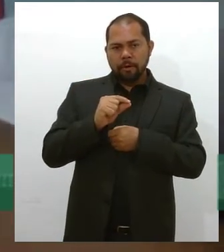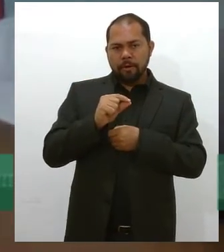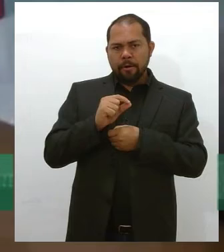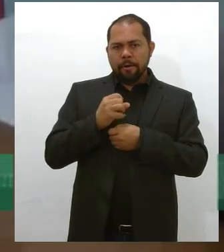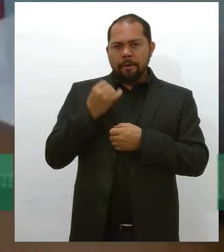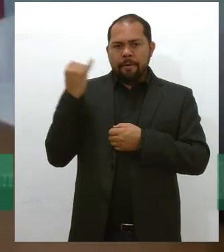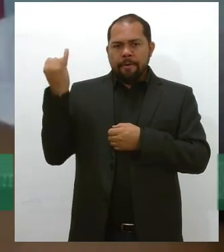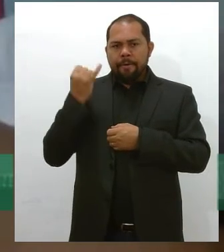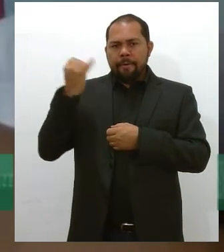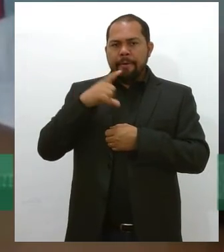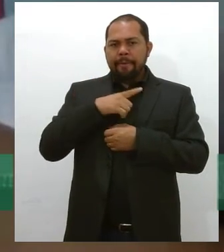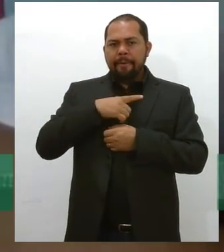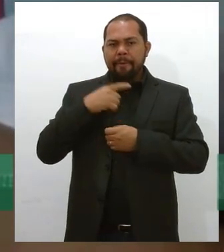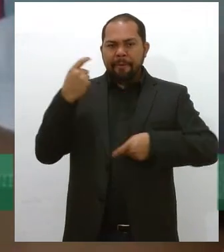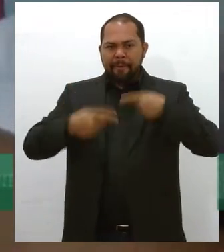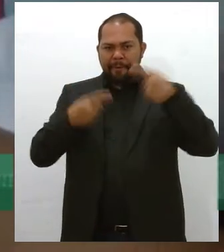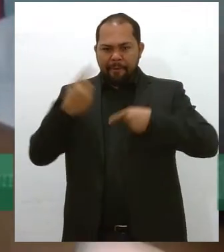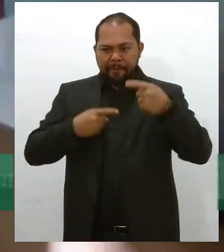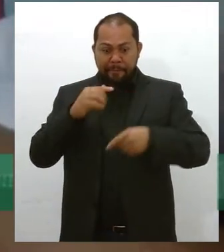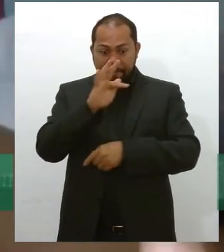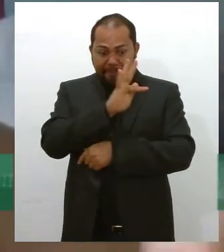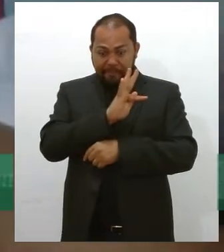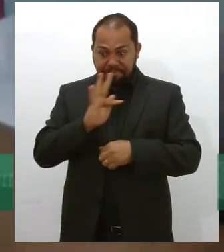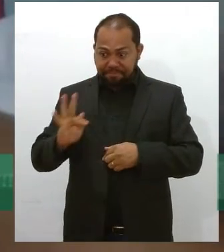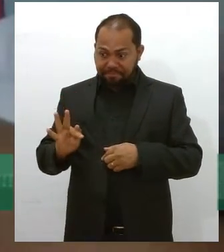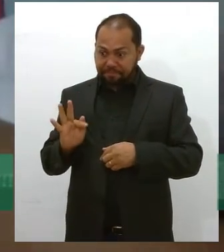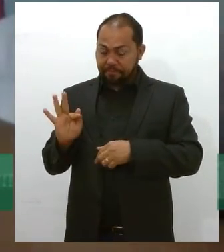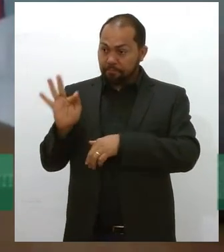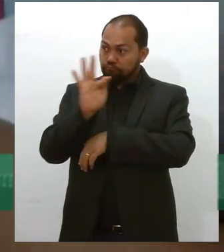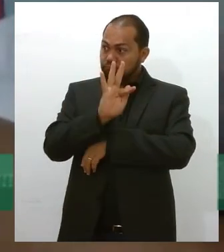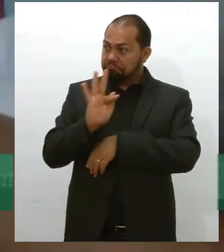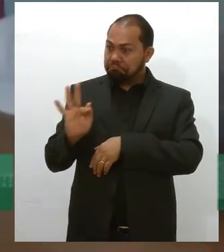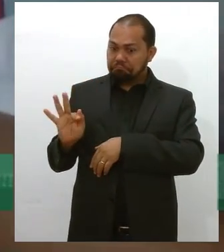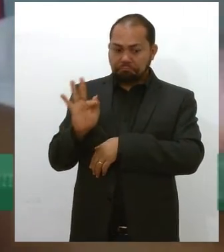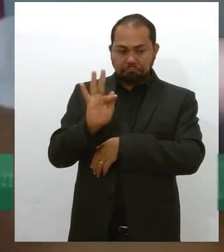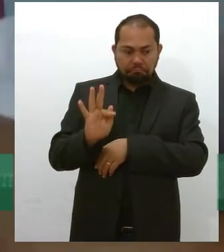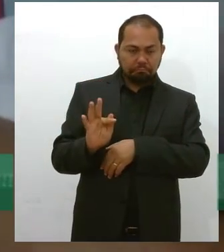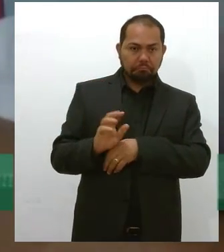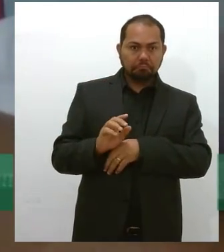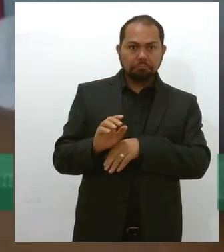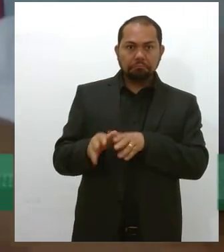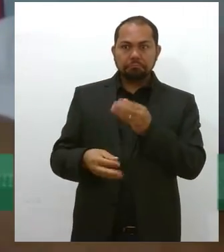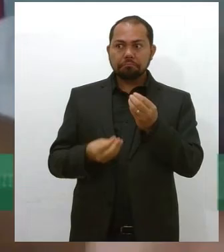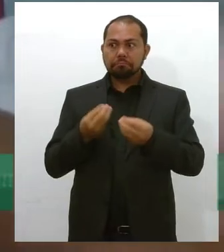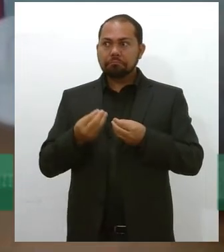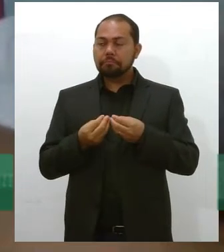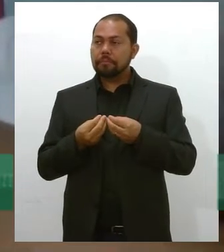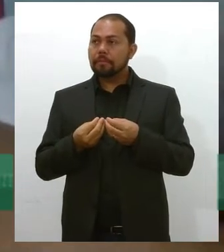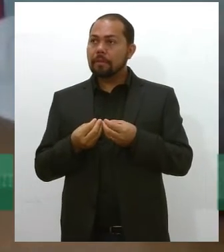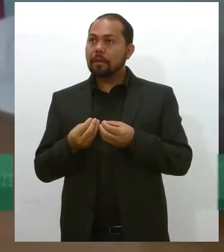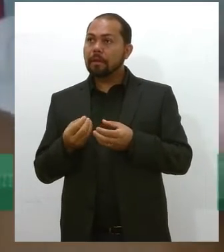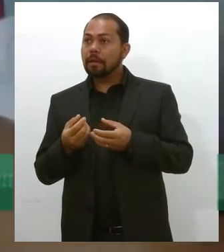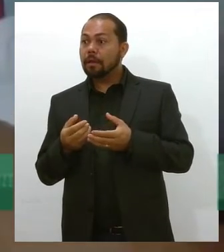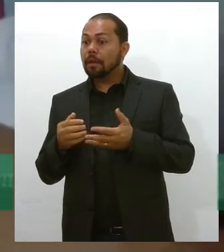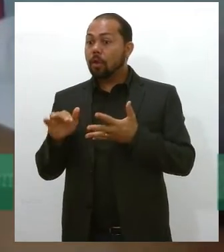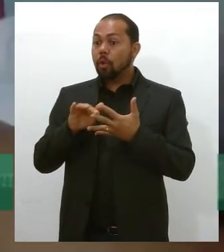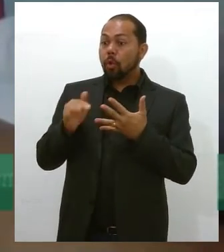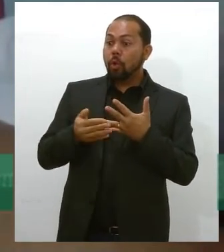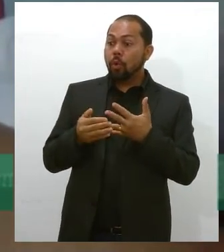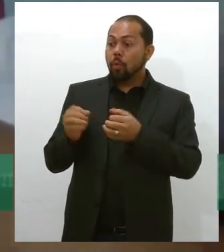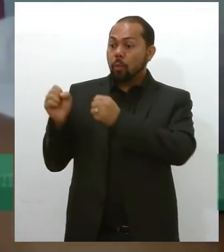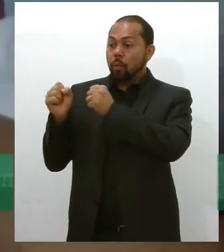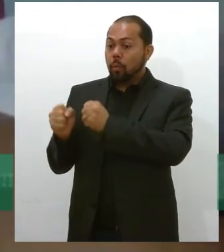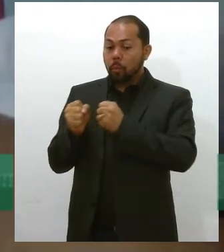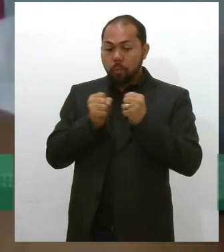o federalismo à época, né? Então, em que medida o poder vai ficar nas províncias? O que a província pode fazer? Província, a gente